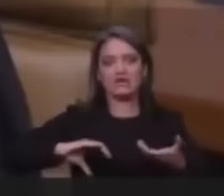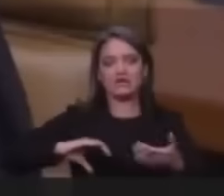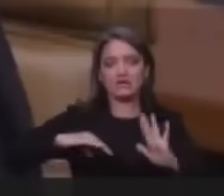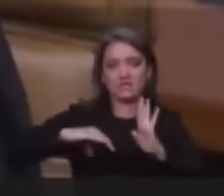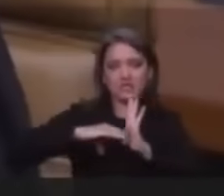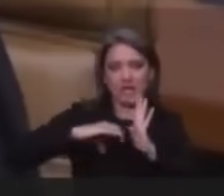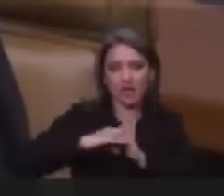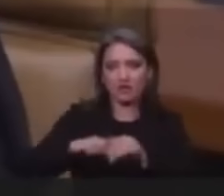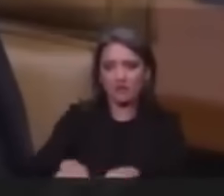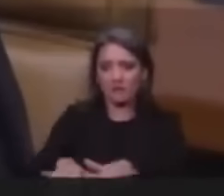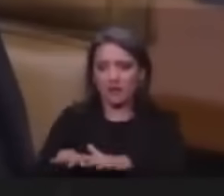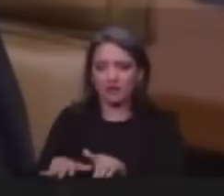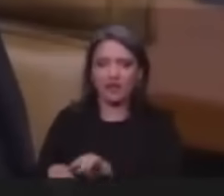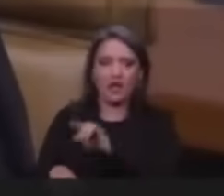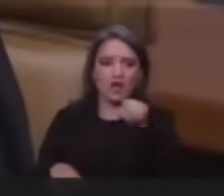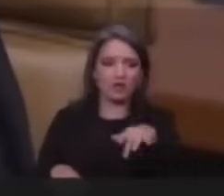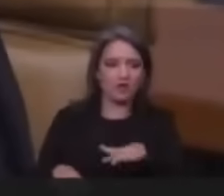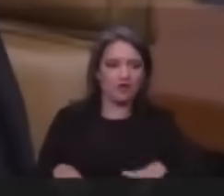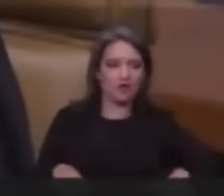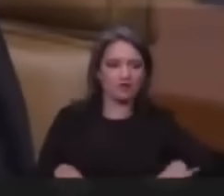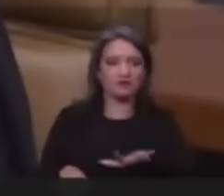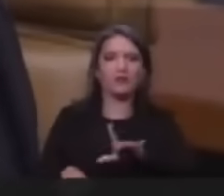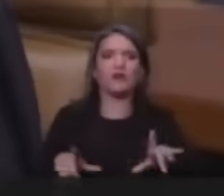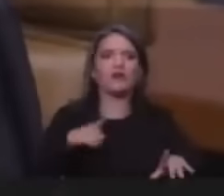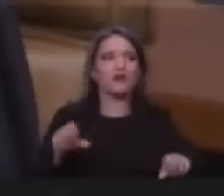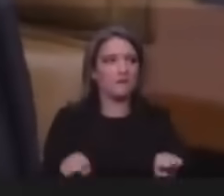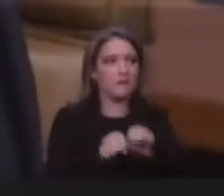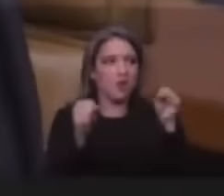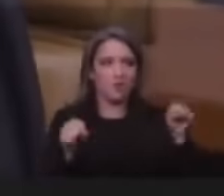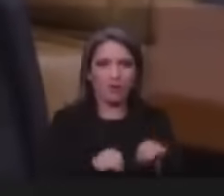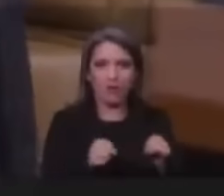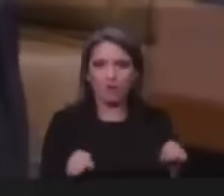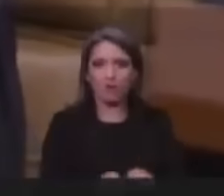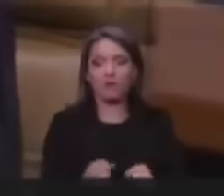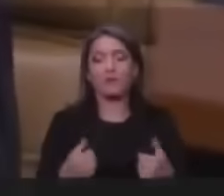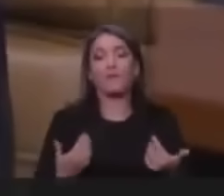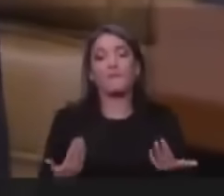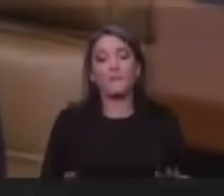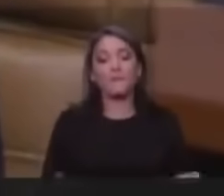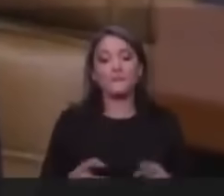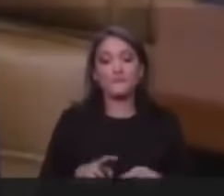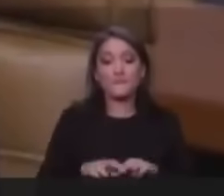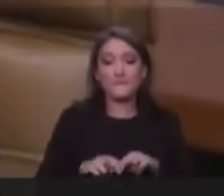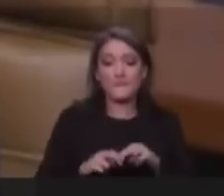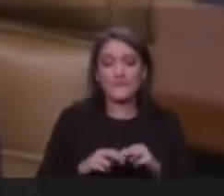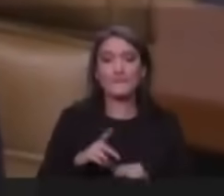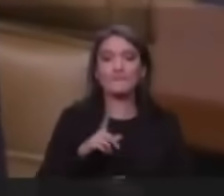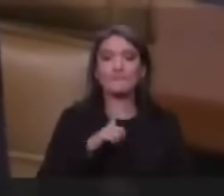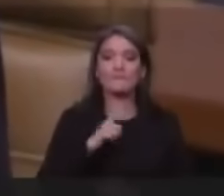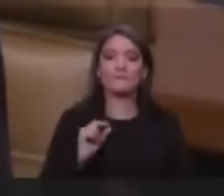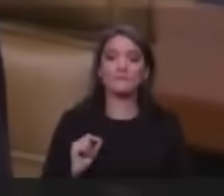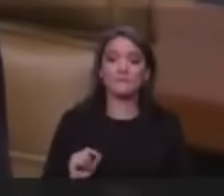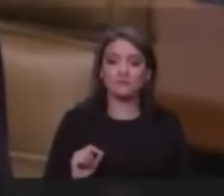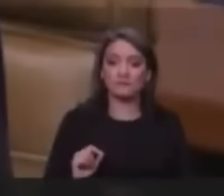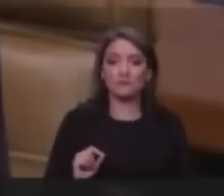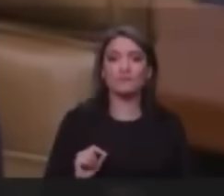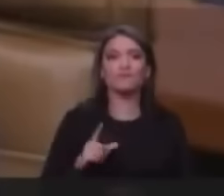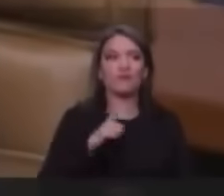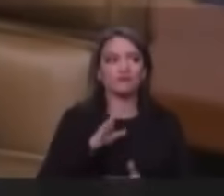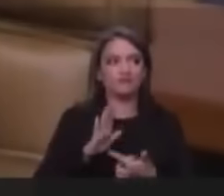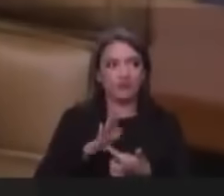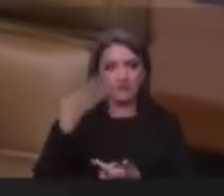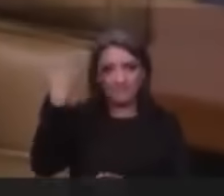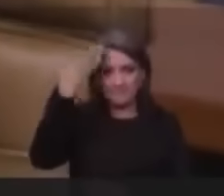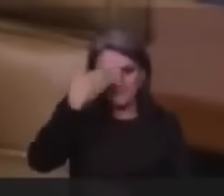do Plenário é após a entrada dos invasores a partir desse Panorama delineado pelas